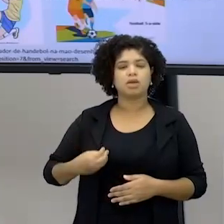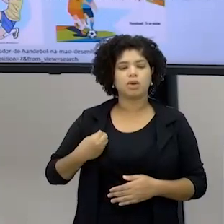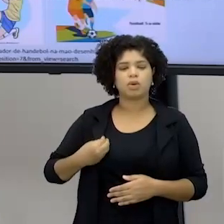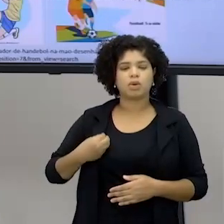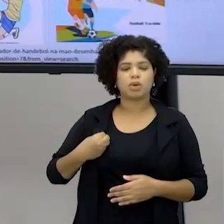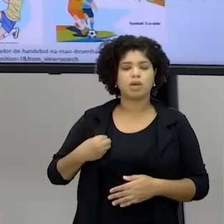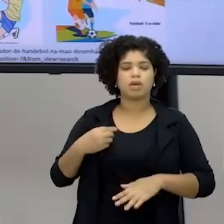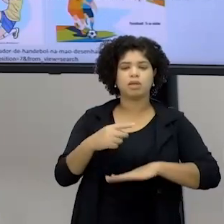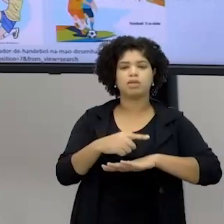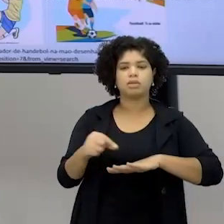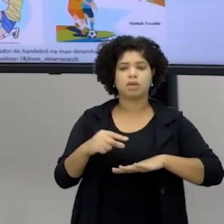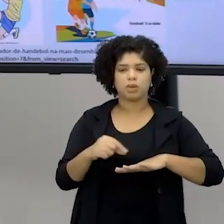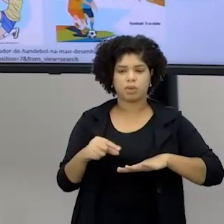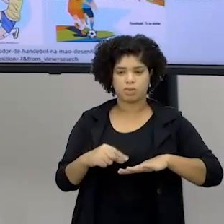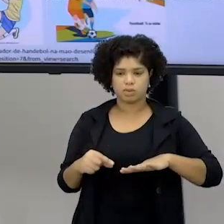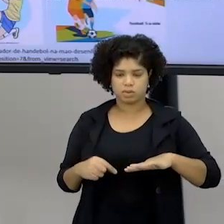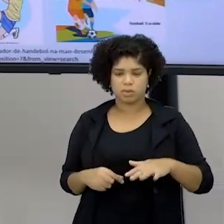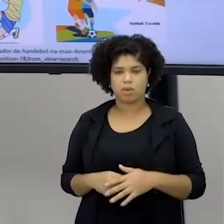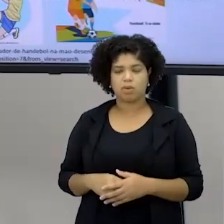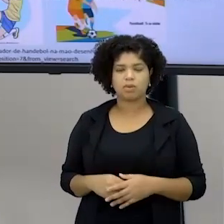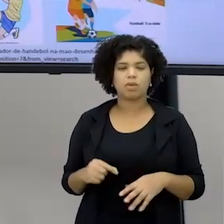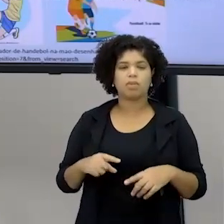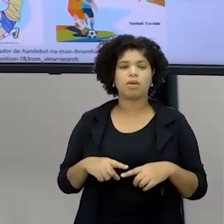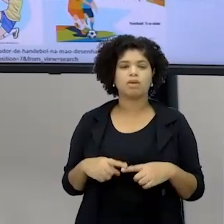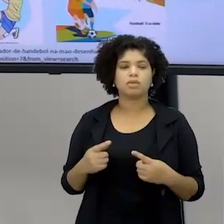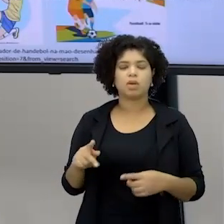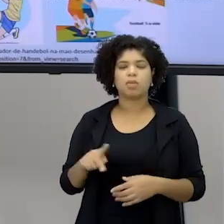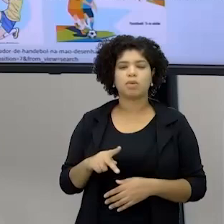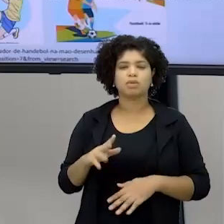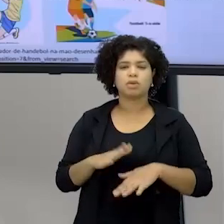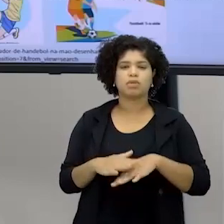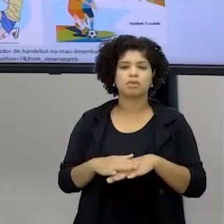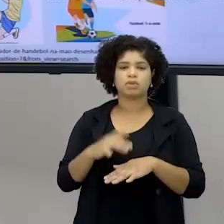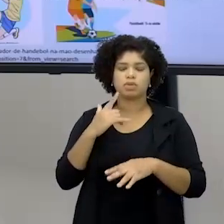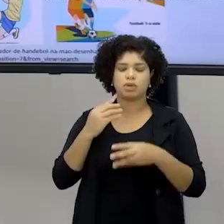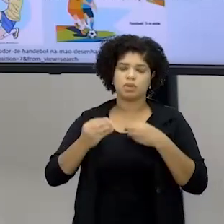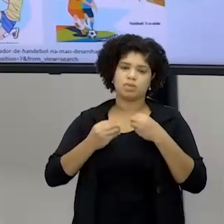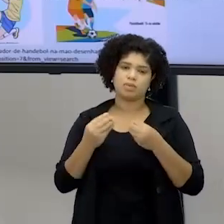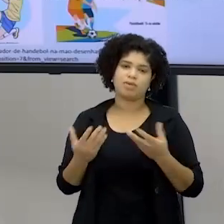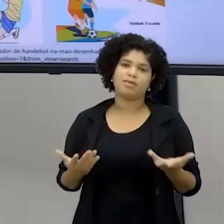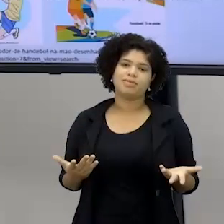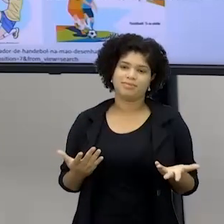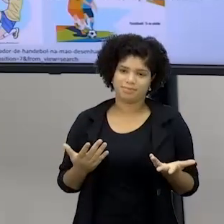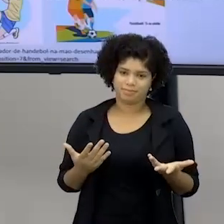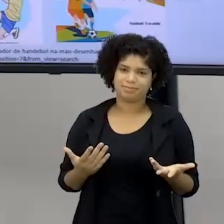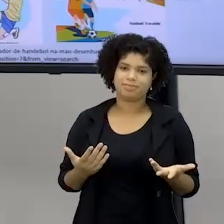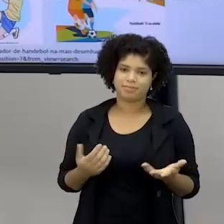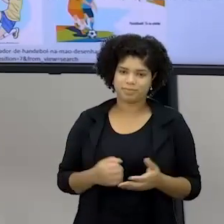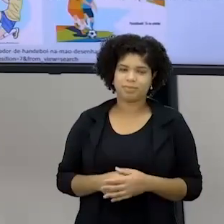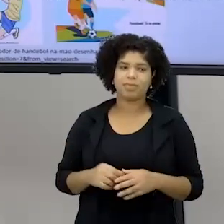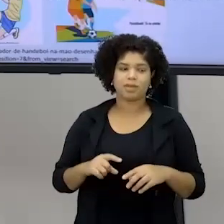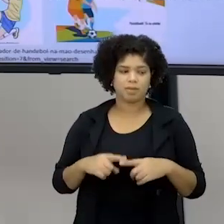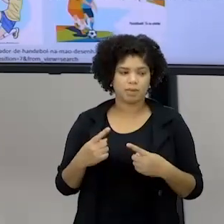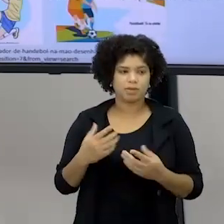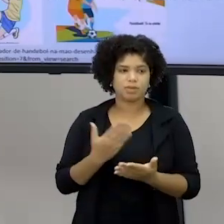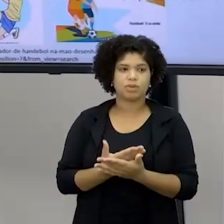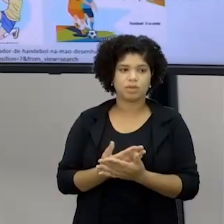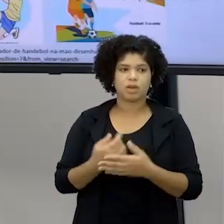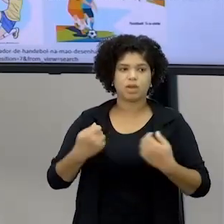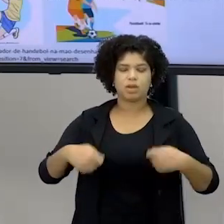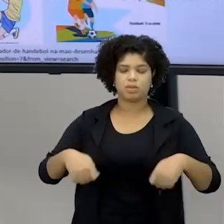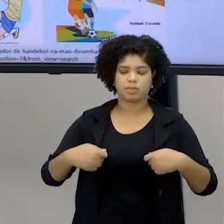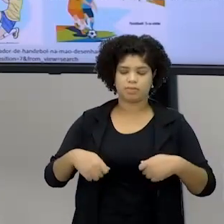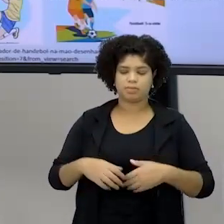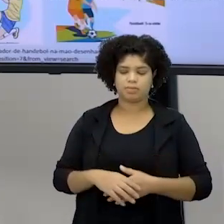nosso país. Mas e aí, professora? Como é que a gente vai praticar o surf? Esse não vai dar para praticar, mas ele deve ser estudado assim